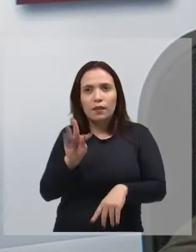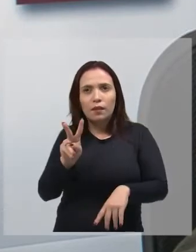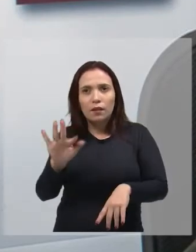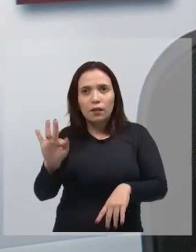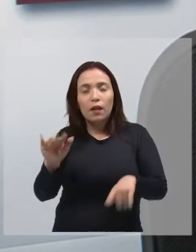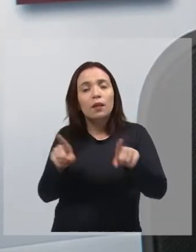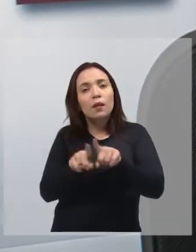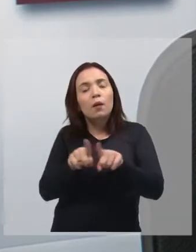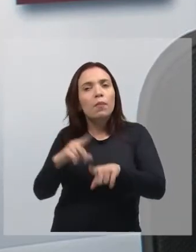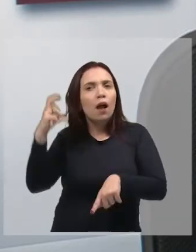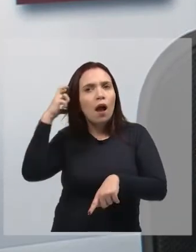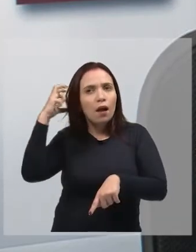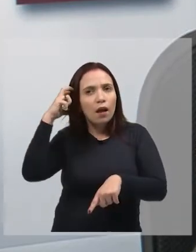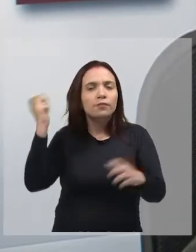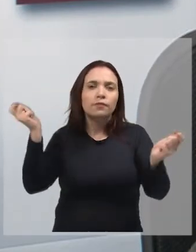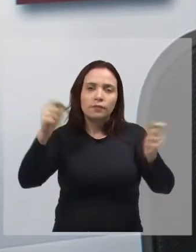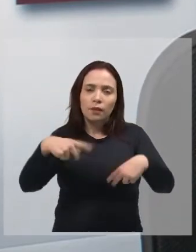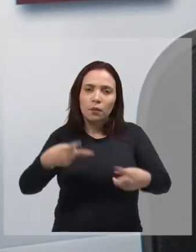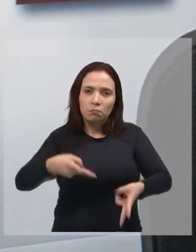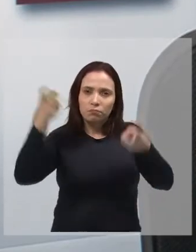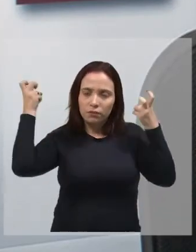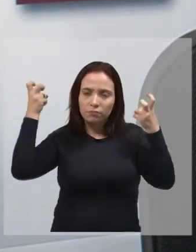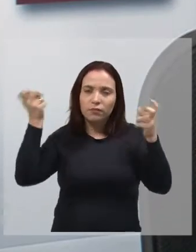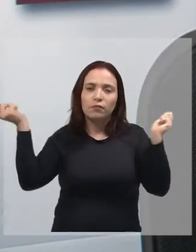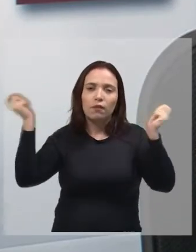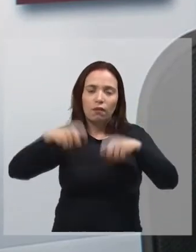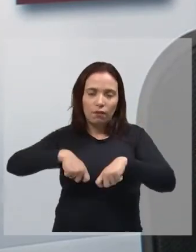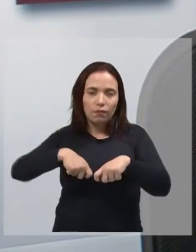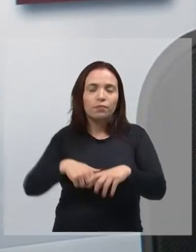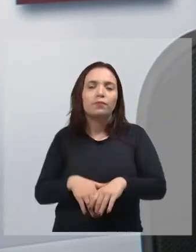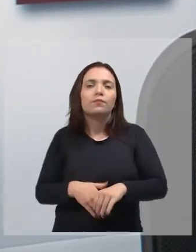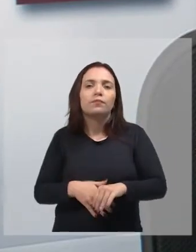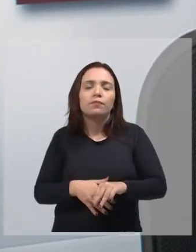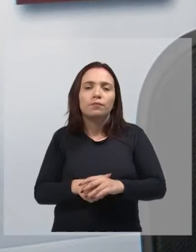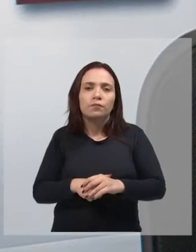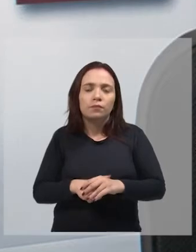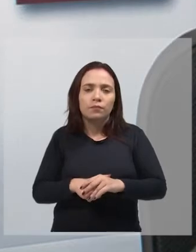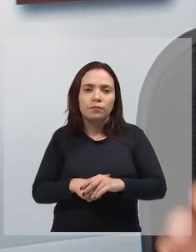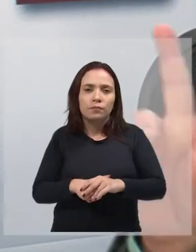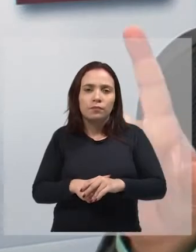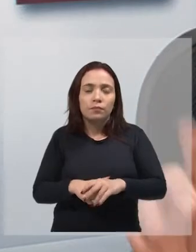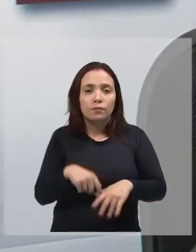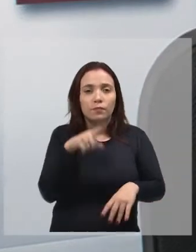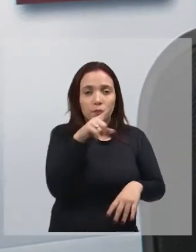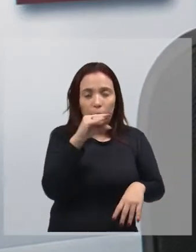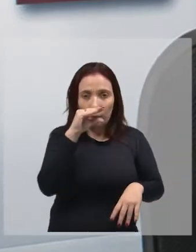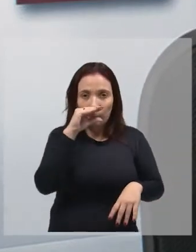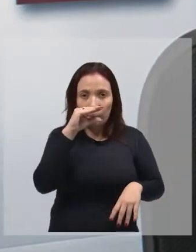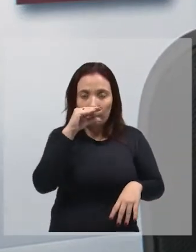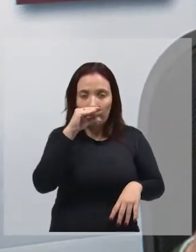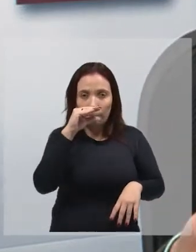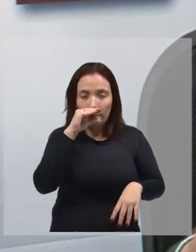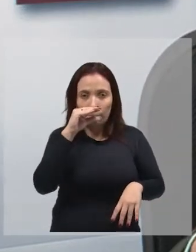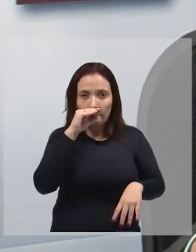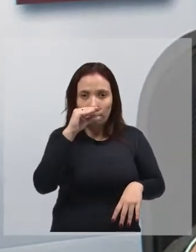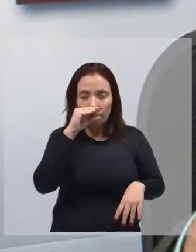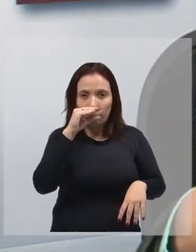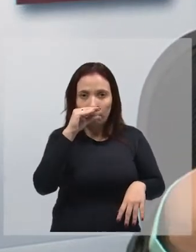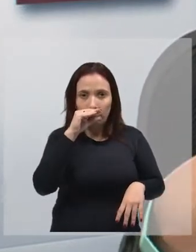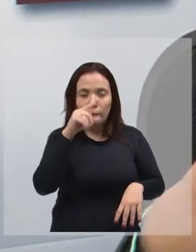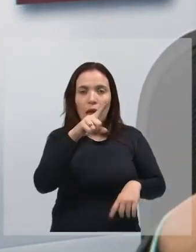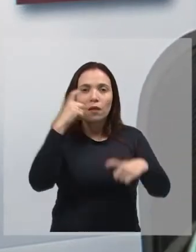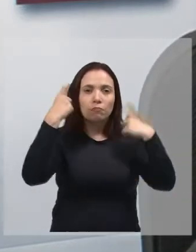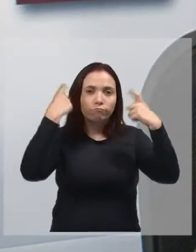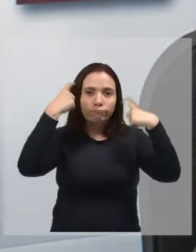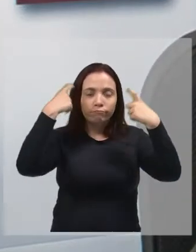na rádio e nos seus canais de comunicações. Acho que o Antônio Henrique, nesse aspecto, prima por